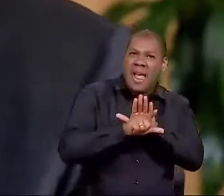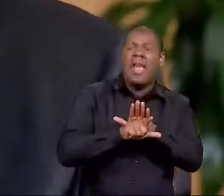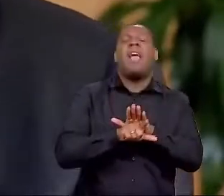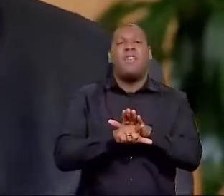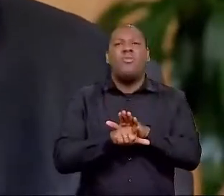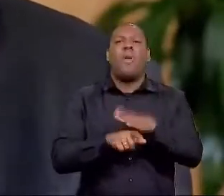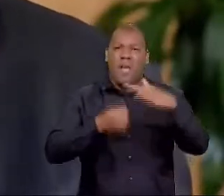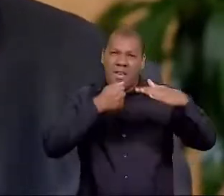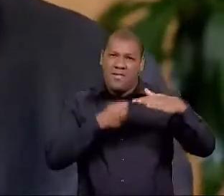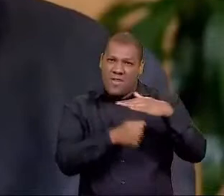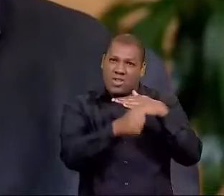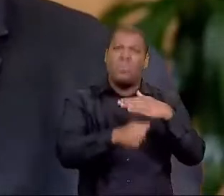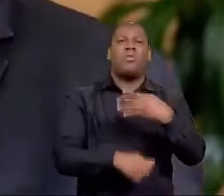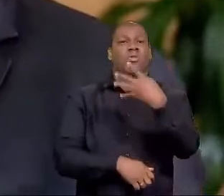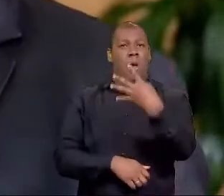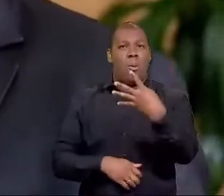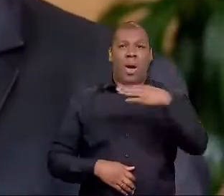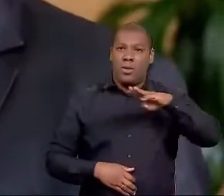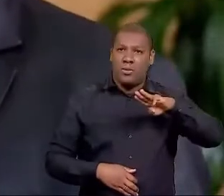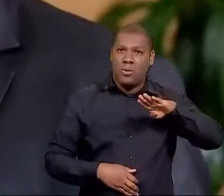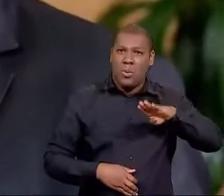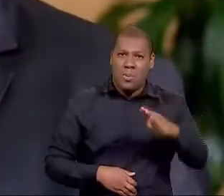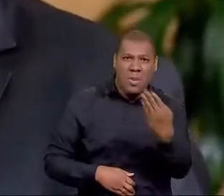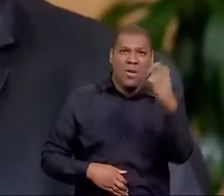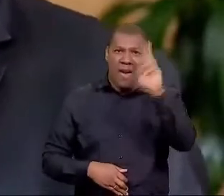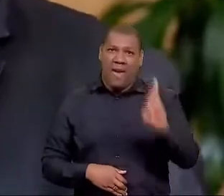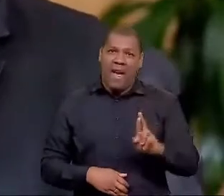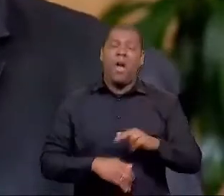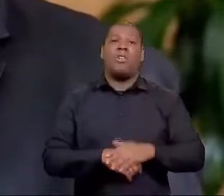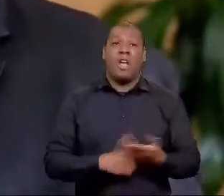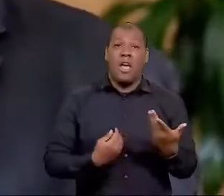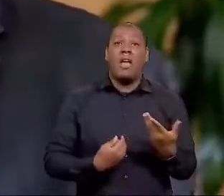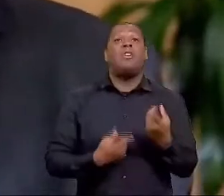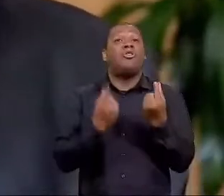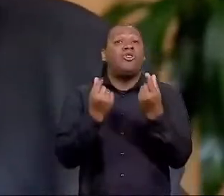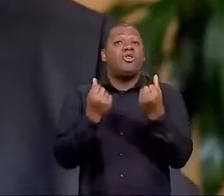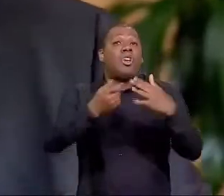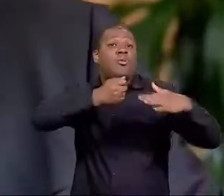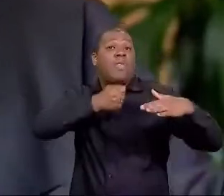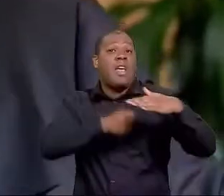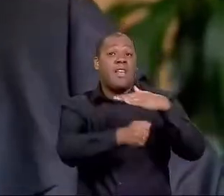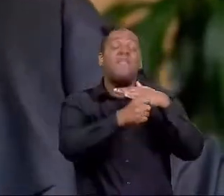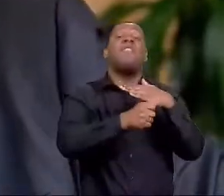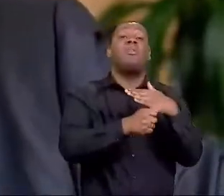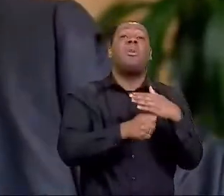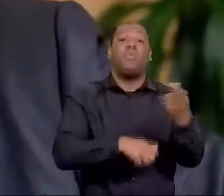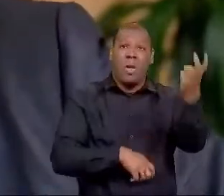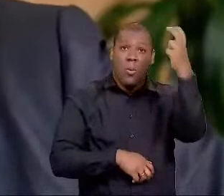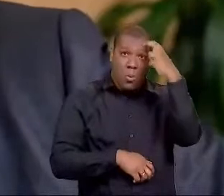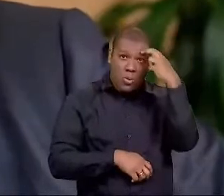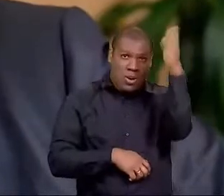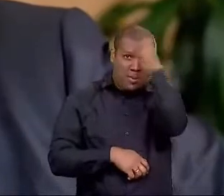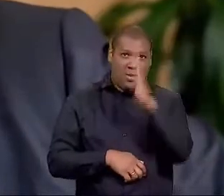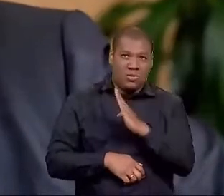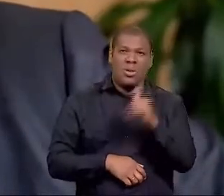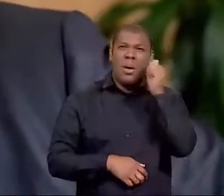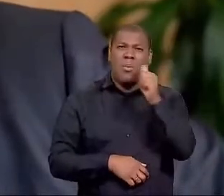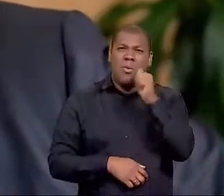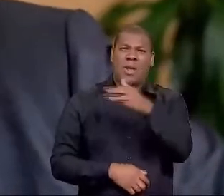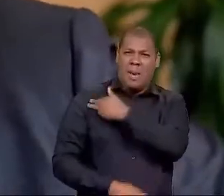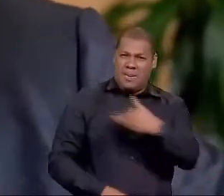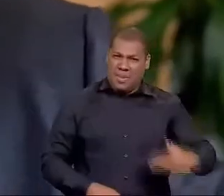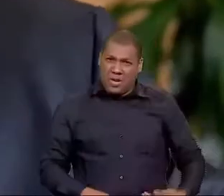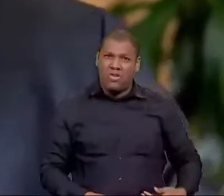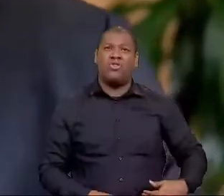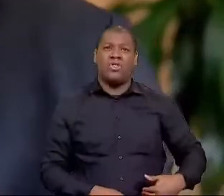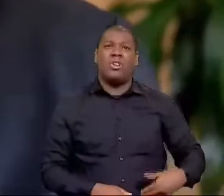para a atividade cultural no Brasil. Quando a Margarete Menezes, ministra da Cultura, me ligou, dizendo que